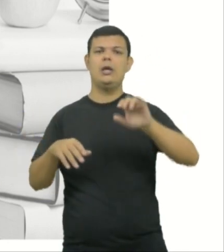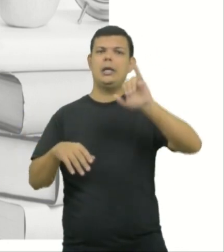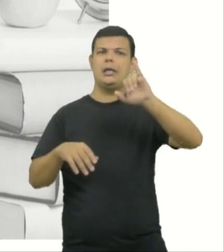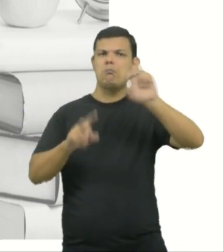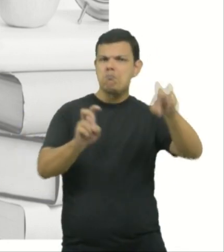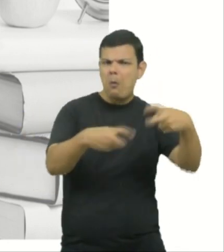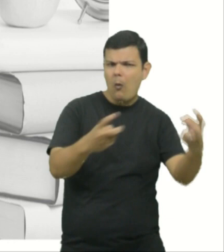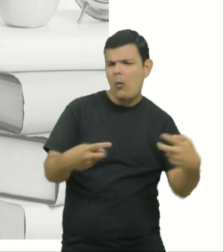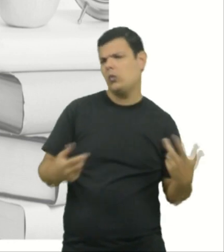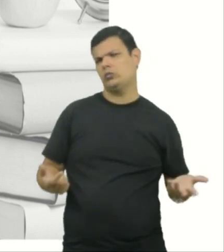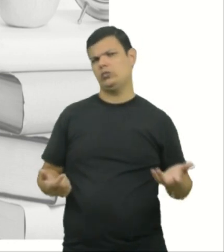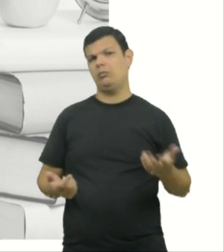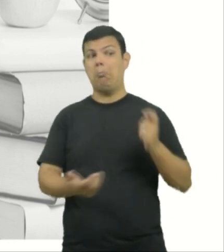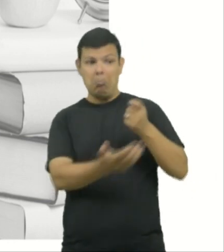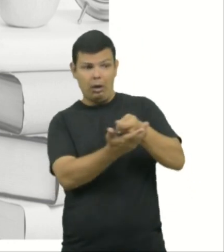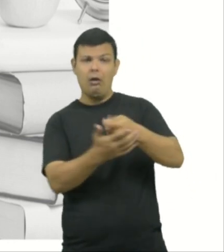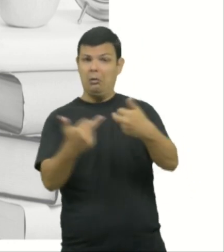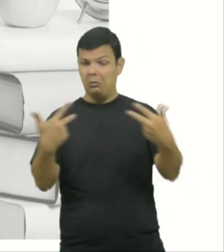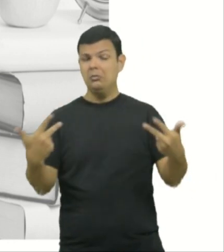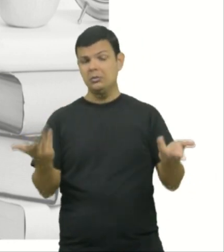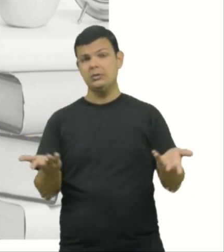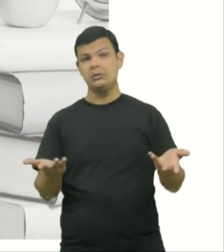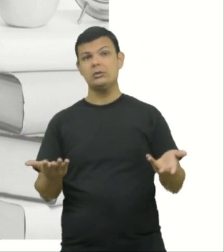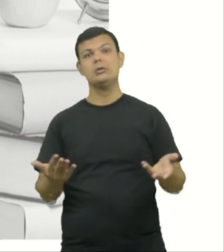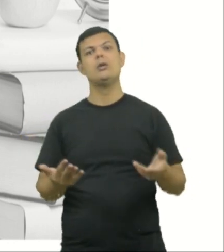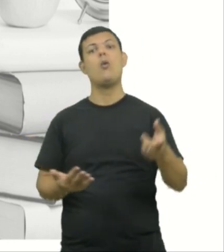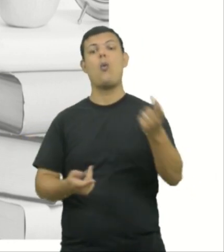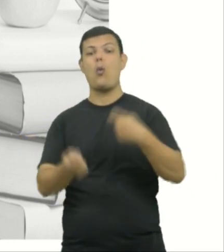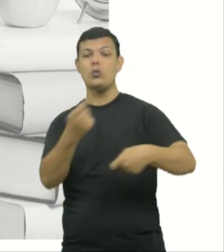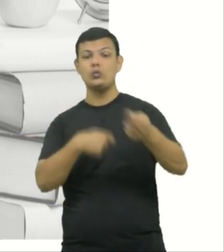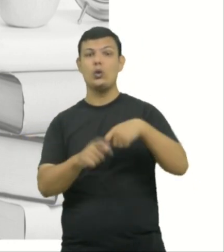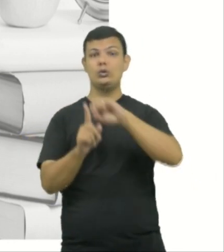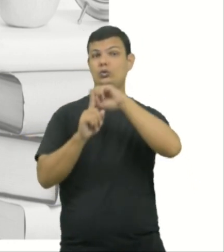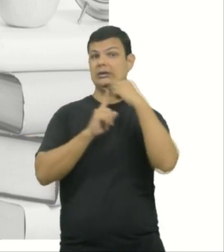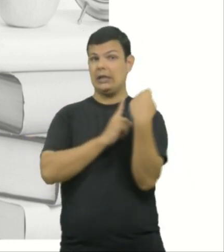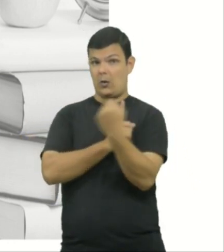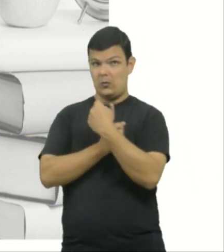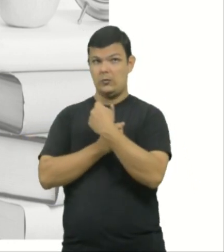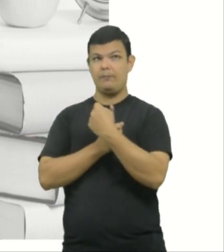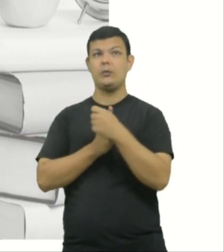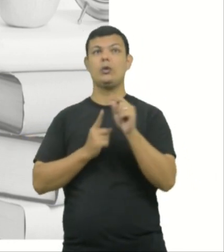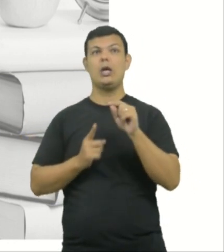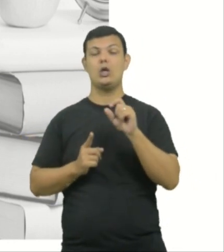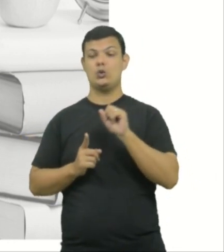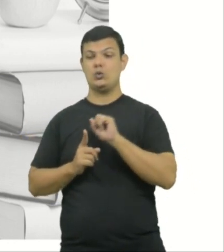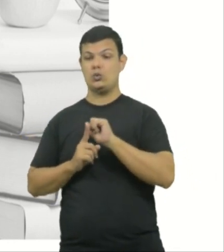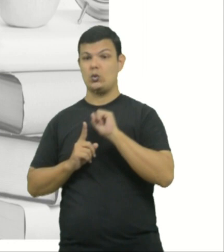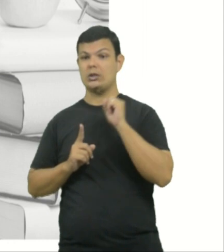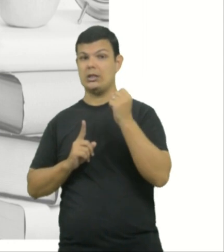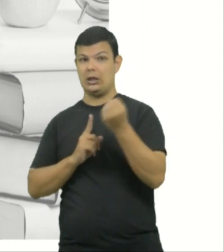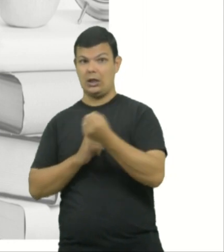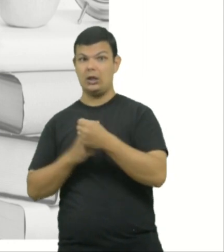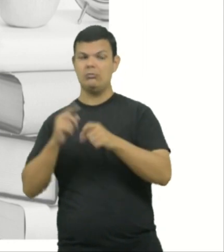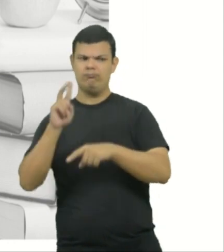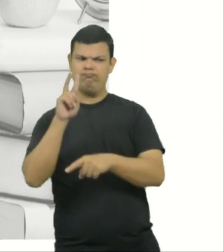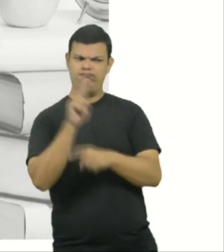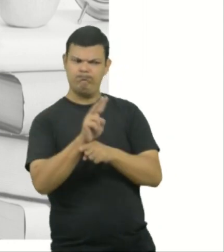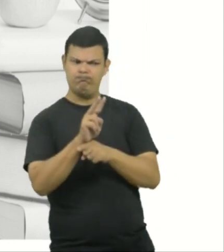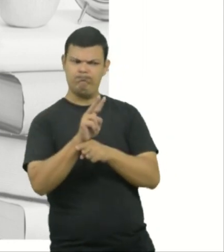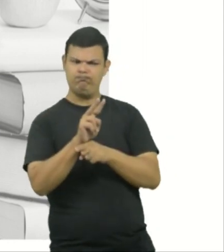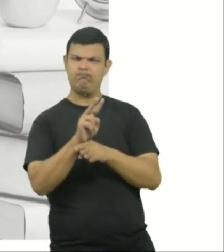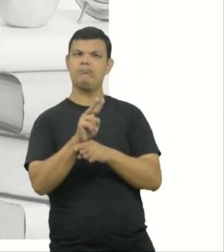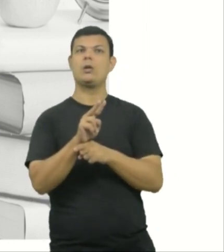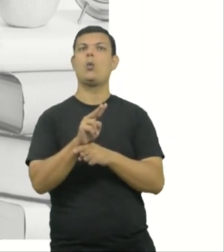de impostos, tá ok? Isso a gente chama de controle social. É quando a sociedade fica de olho,